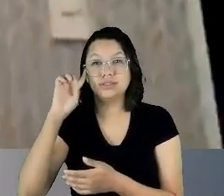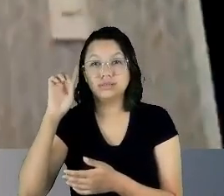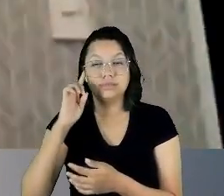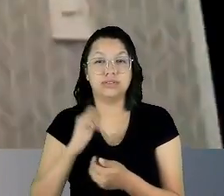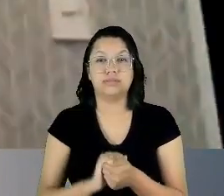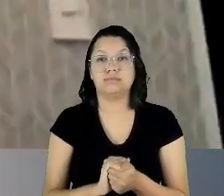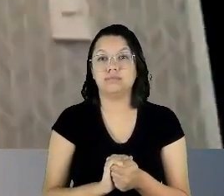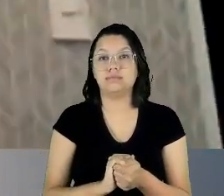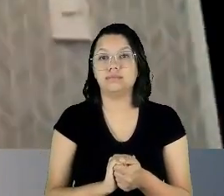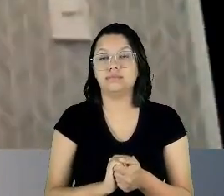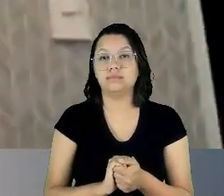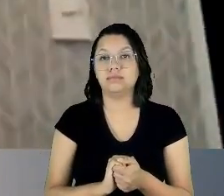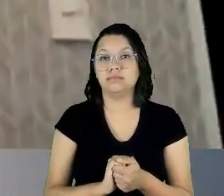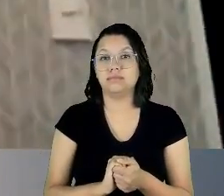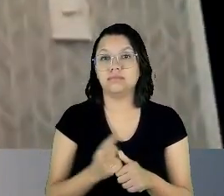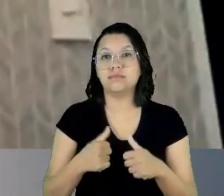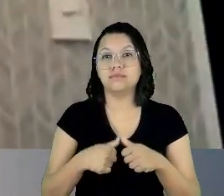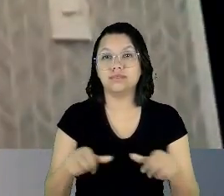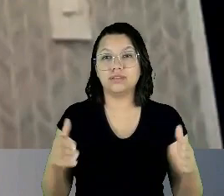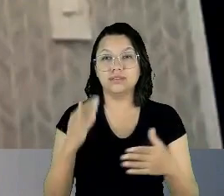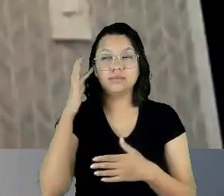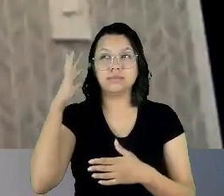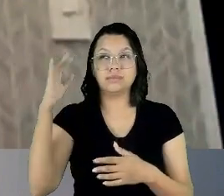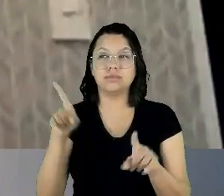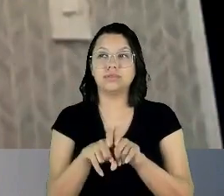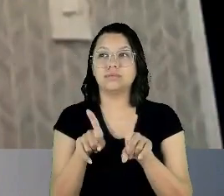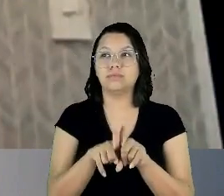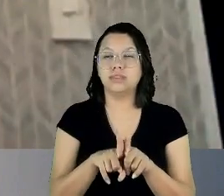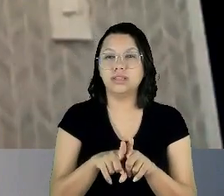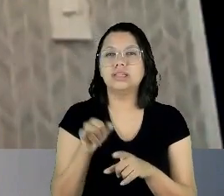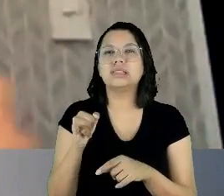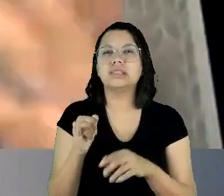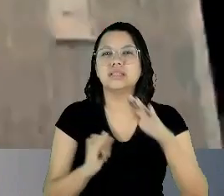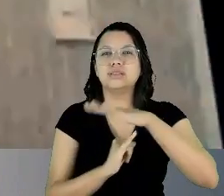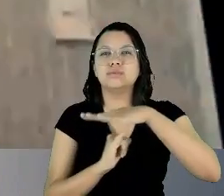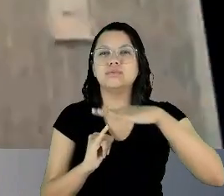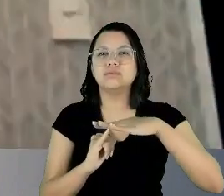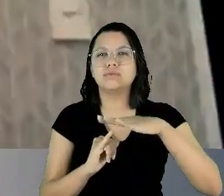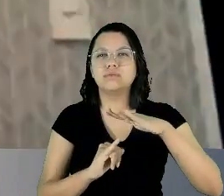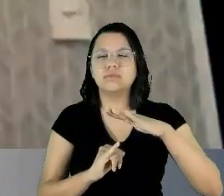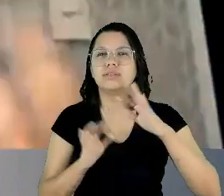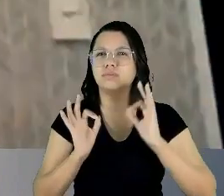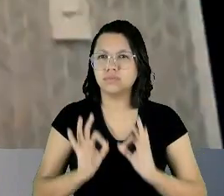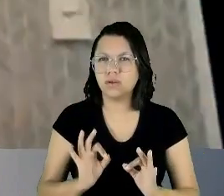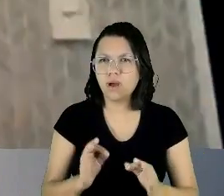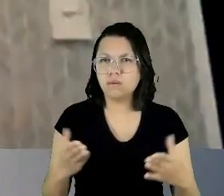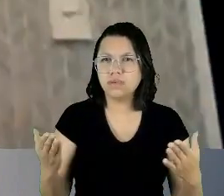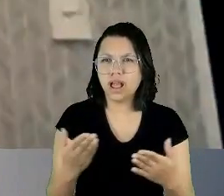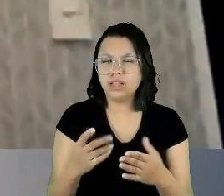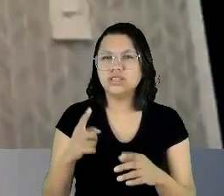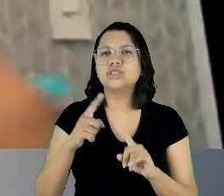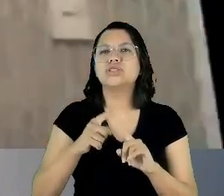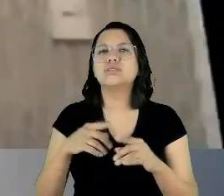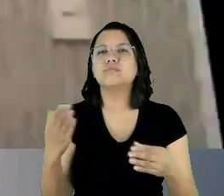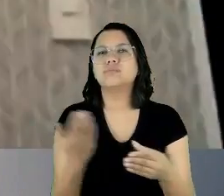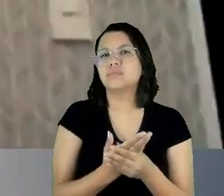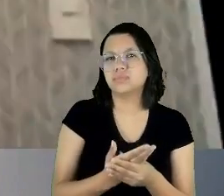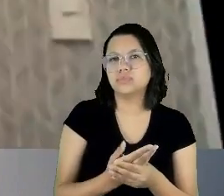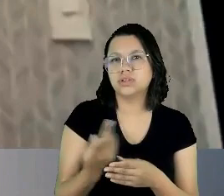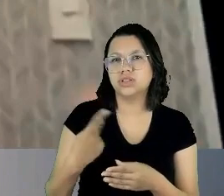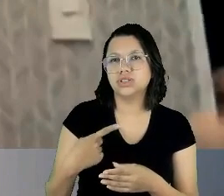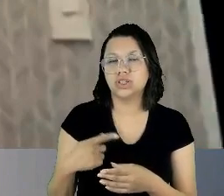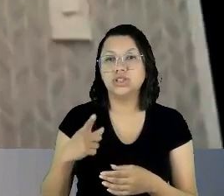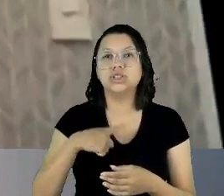diariamente. E aí fica essa reflexão também de se as instituições são preparadas para essas demandas, porque a gente tem uma demanda